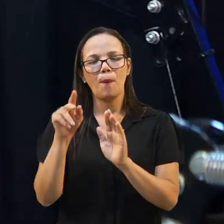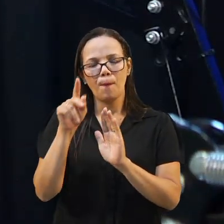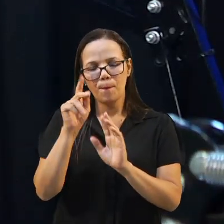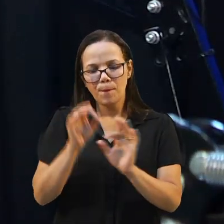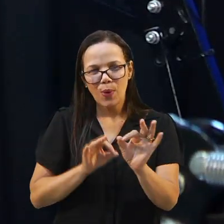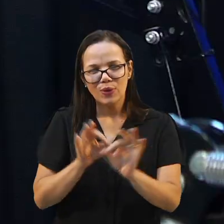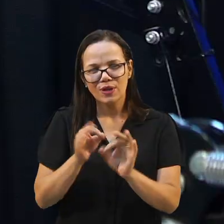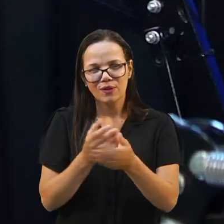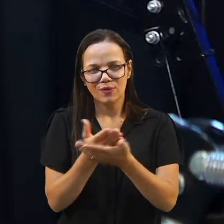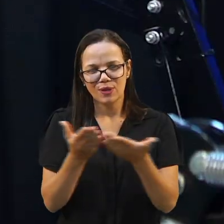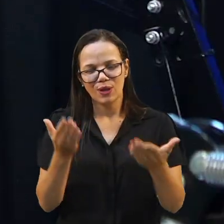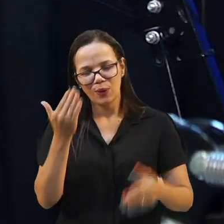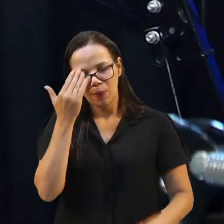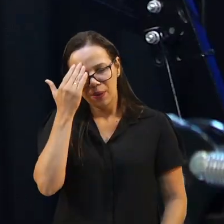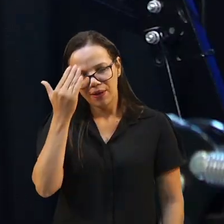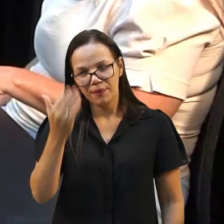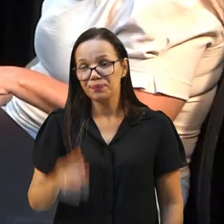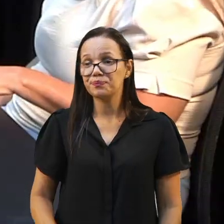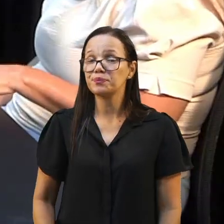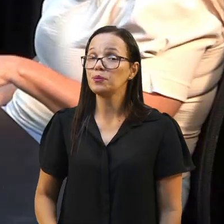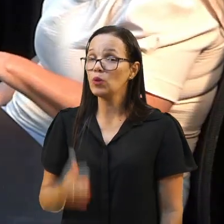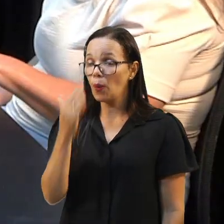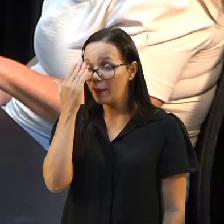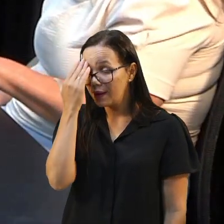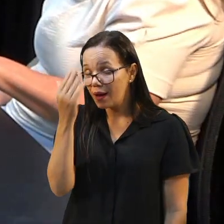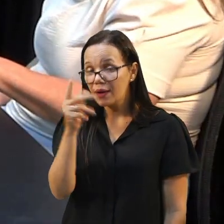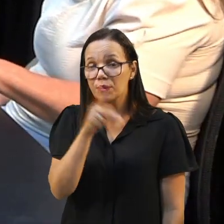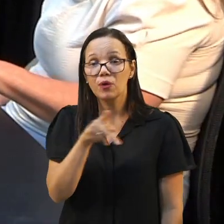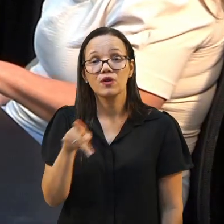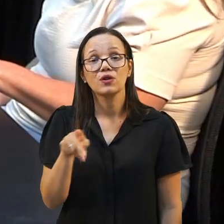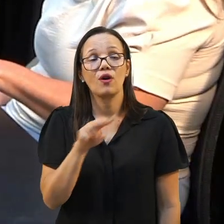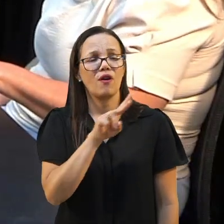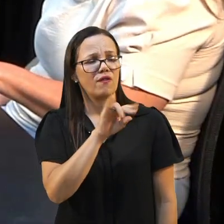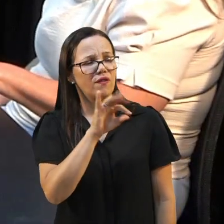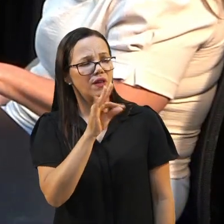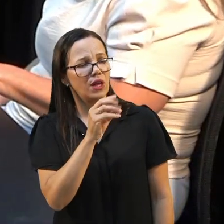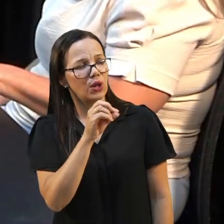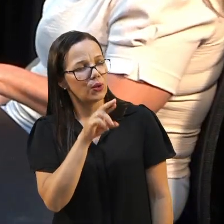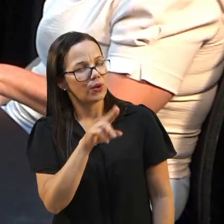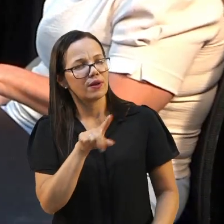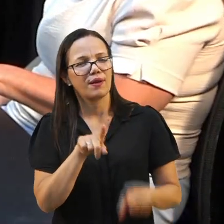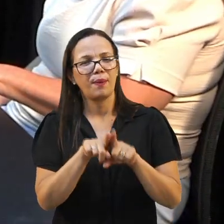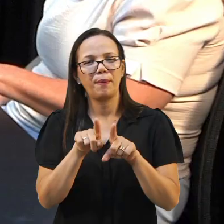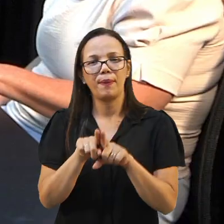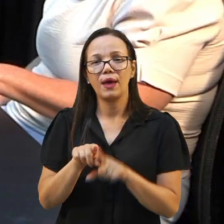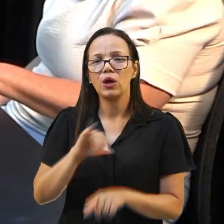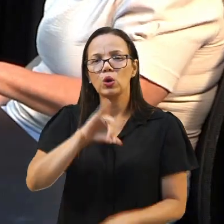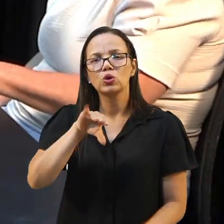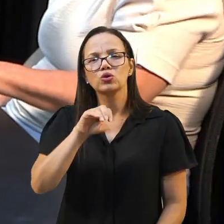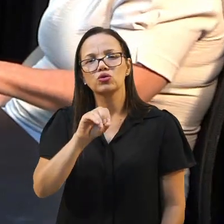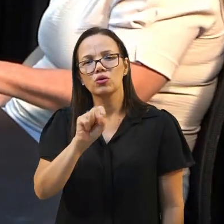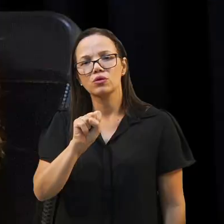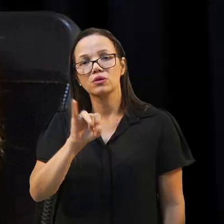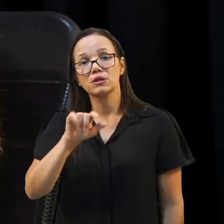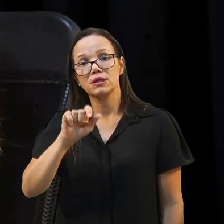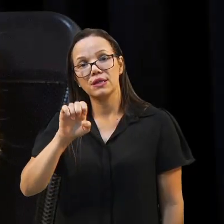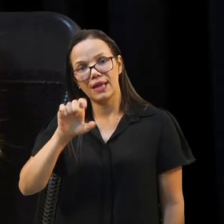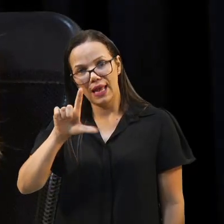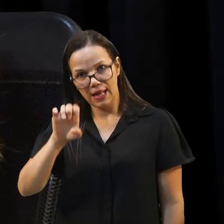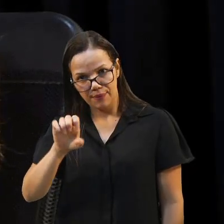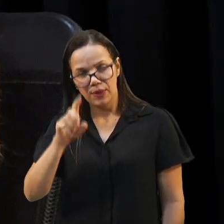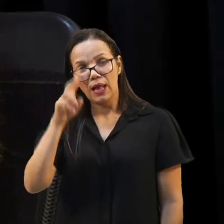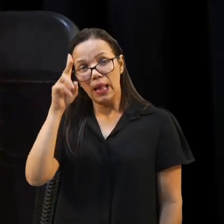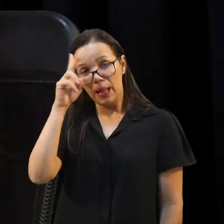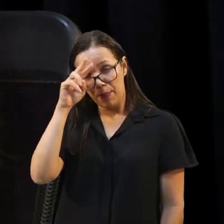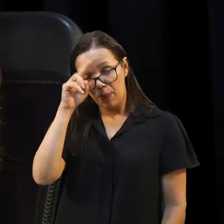projeto de vocês. Muito obrigado mesmo. Obrigada, professor. Obrigada, Vitor Hugo, pela companhia. Obrigada, Josiele. Lembrando que